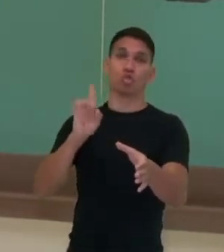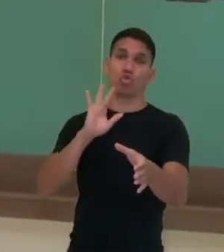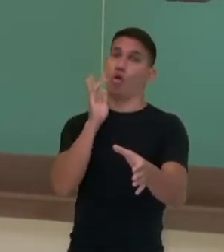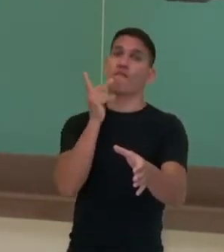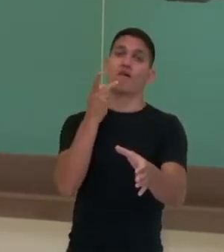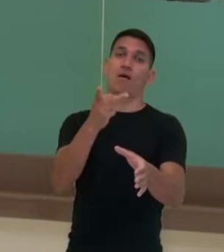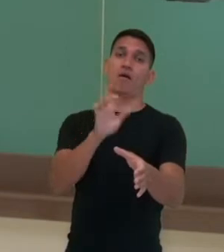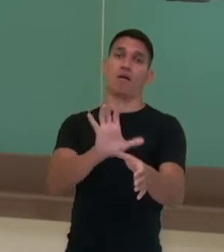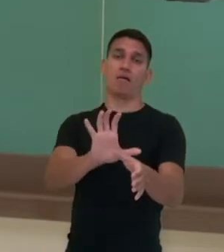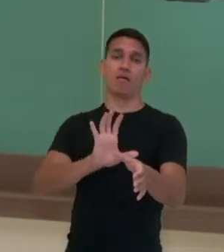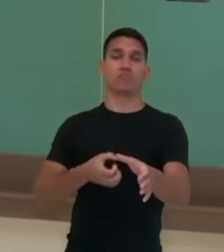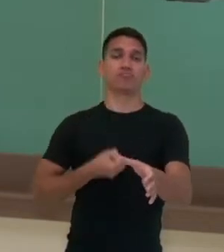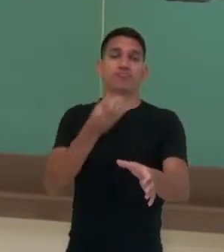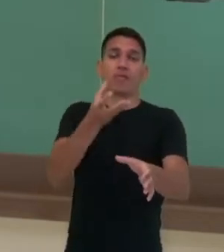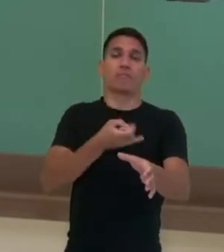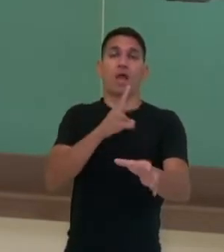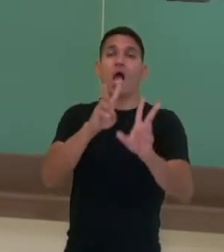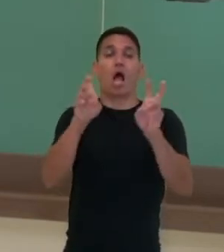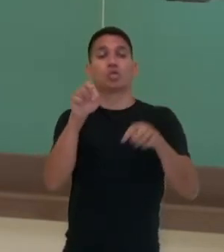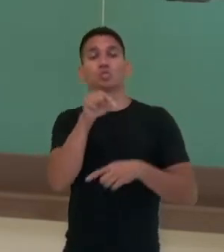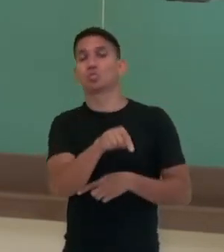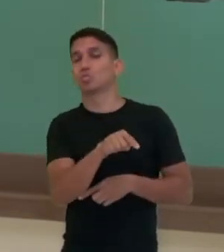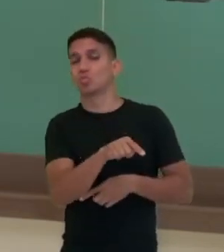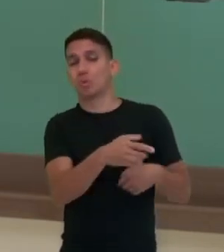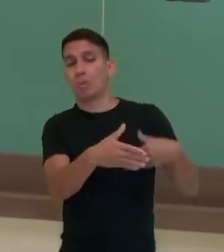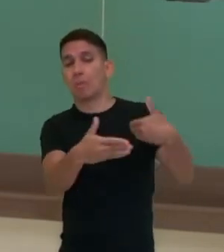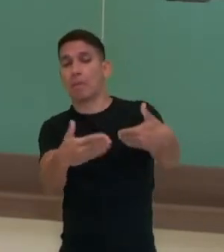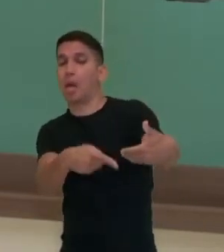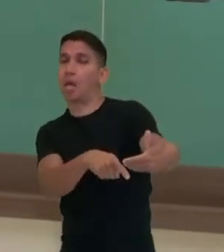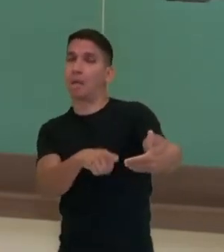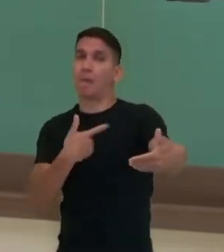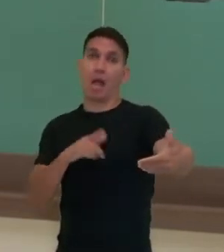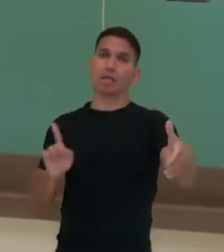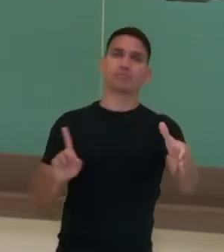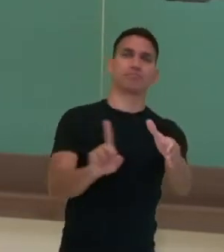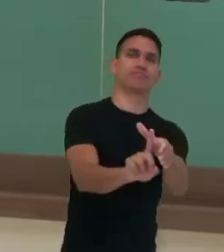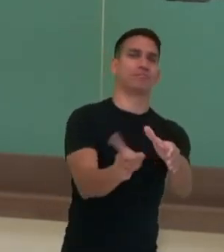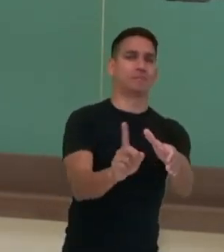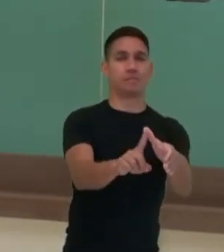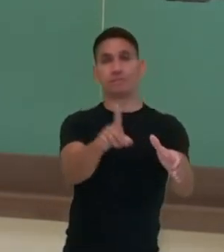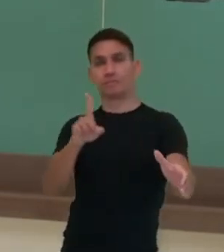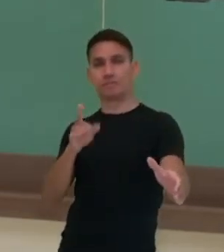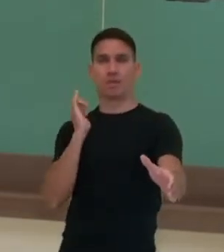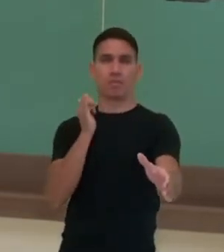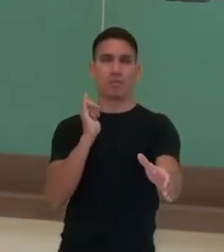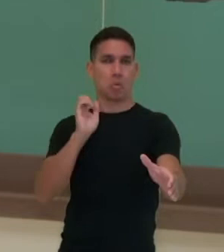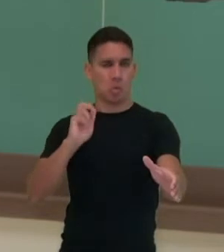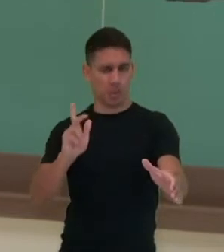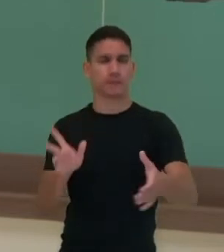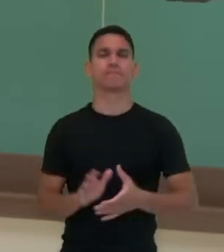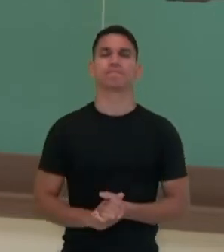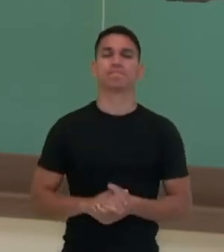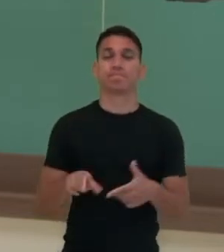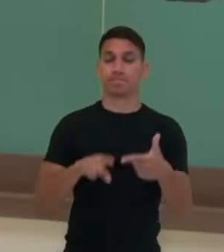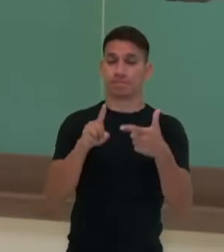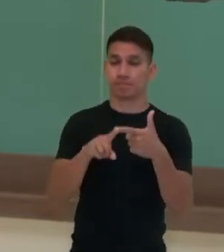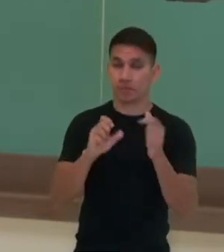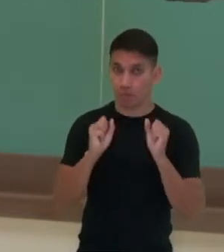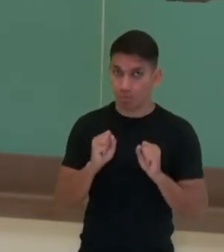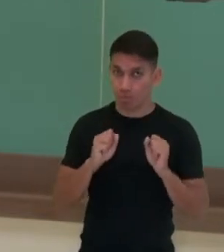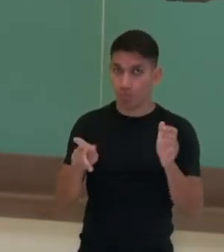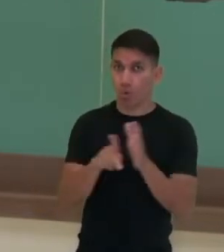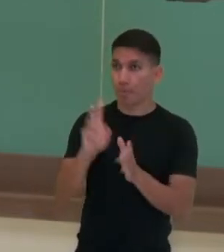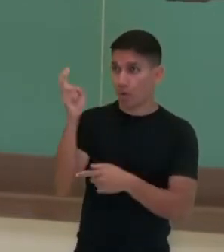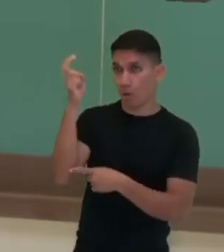relata aquilo que vai sendo desenvolvido ao longo, então, do caos, certo? Faz parte da